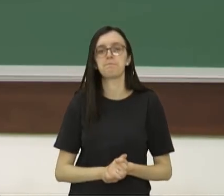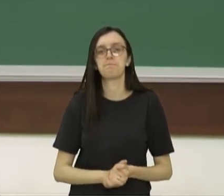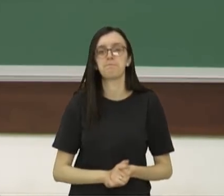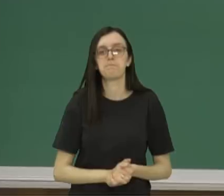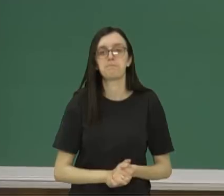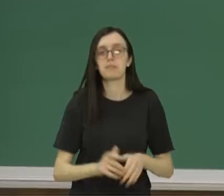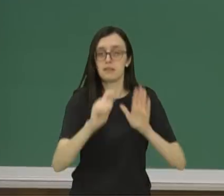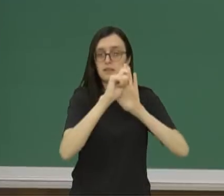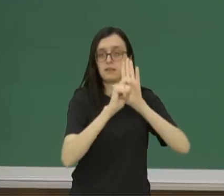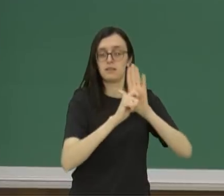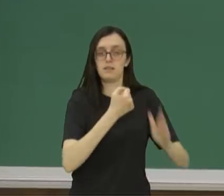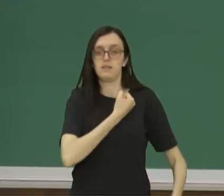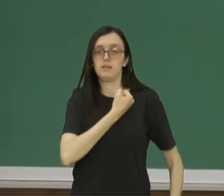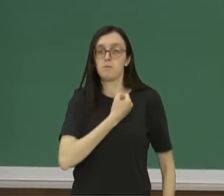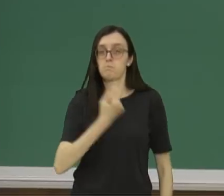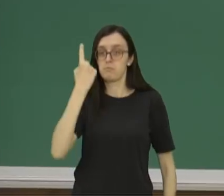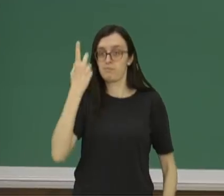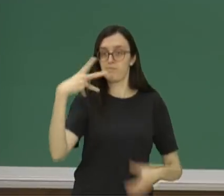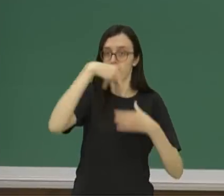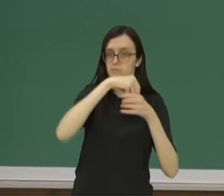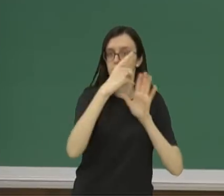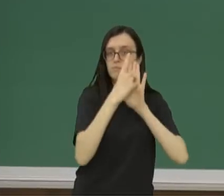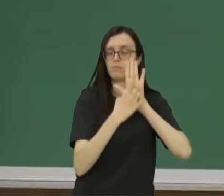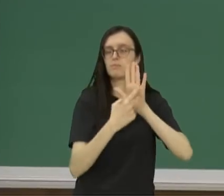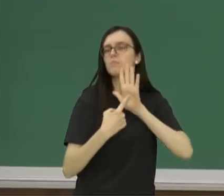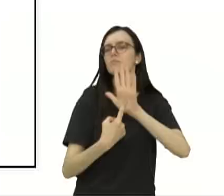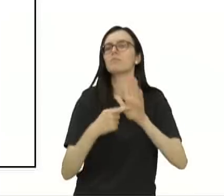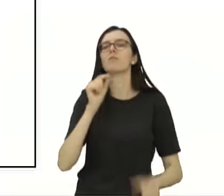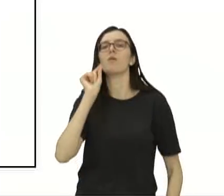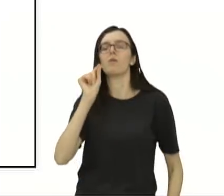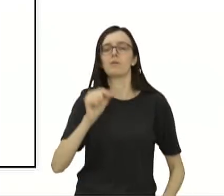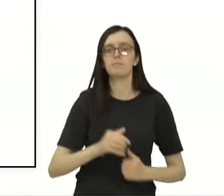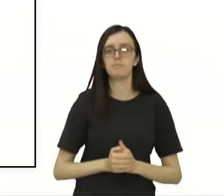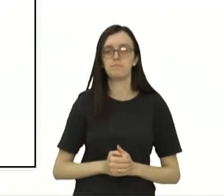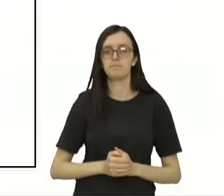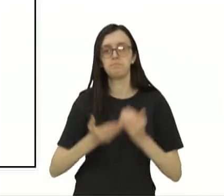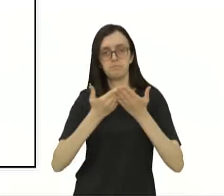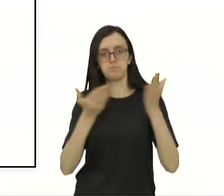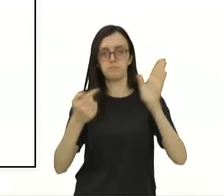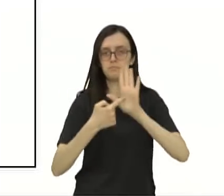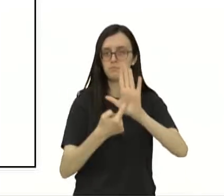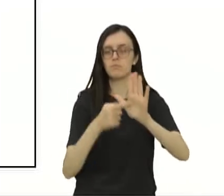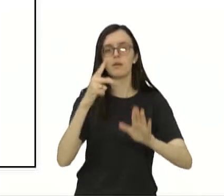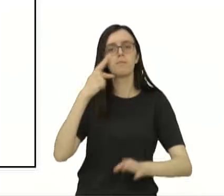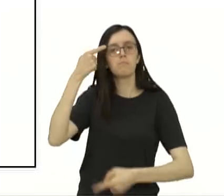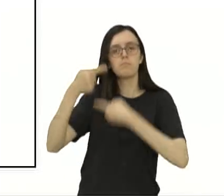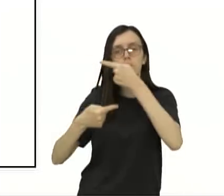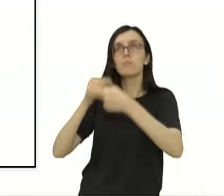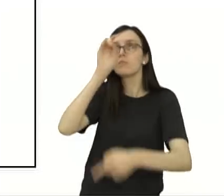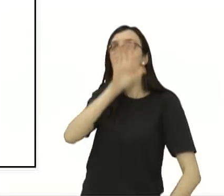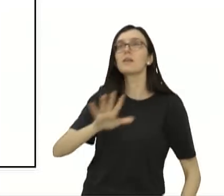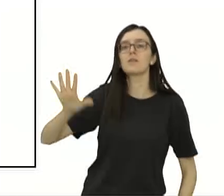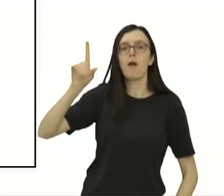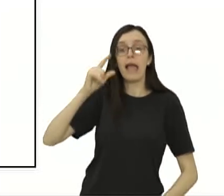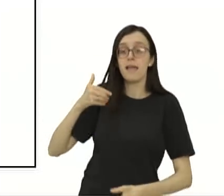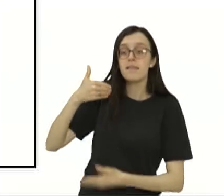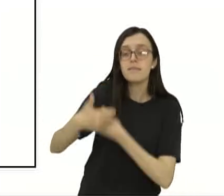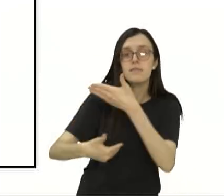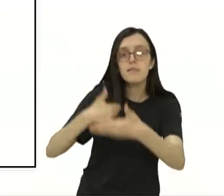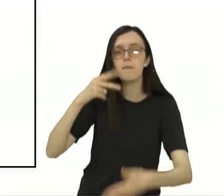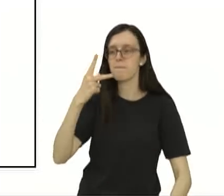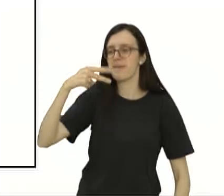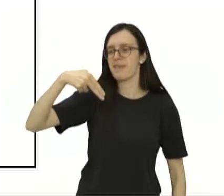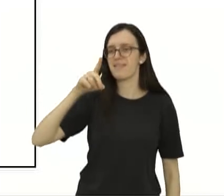1º deste decreto diz o seguinte: fica instituída a Política Nacional de Desenvolvimento Regional,